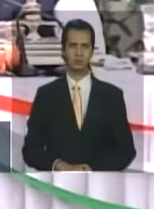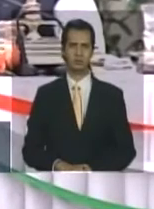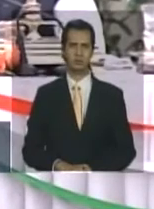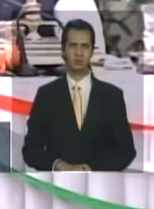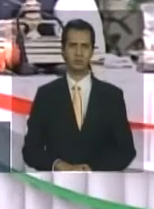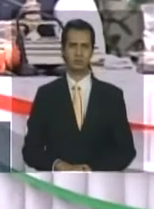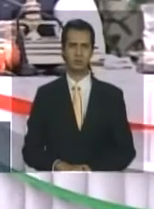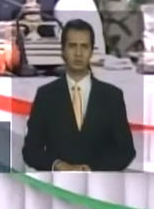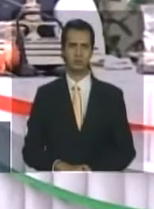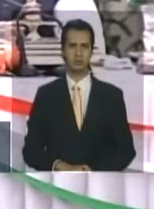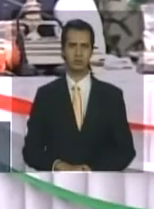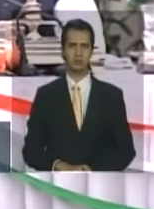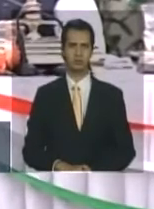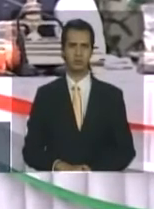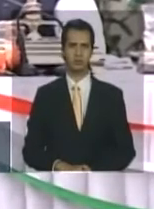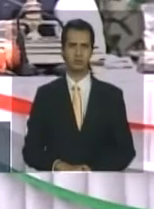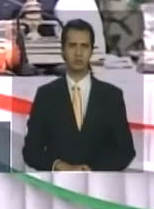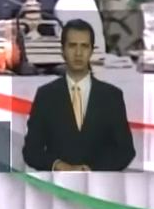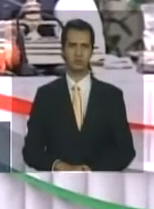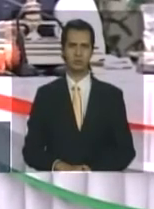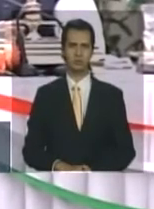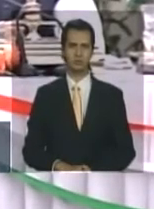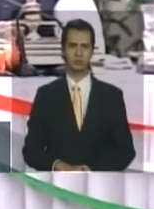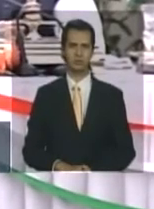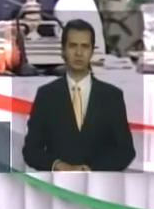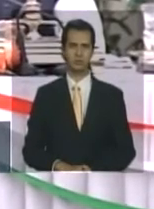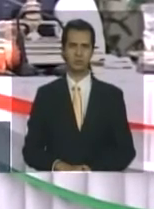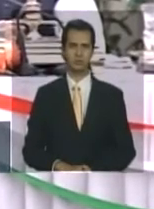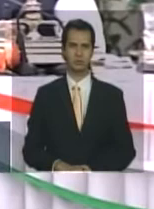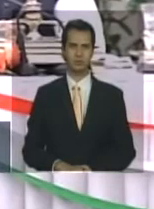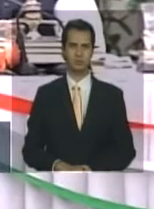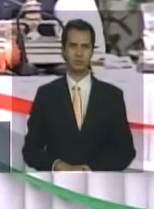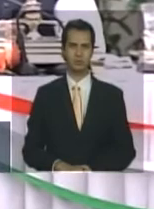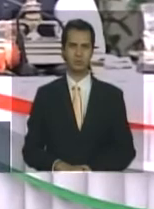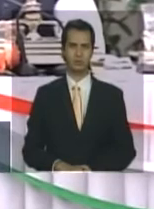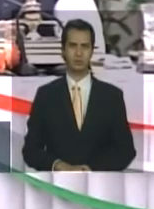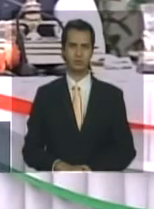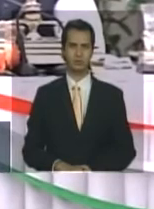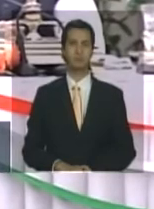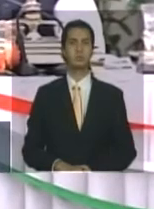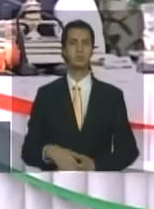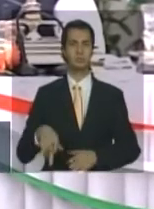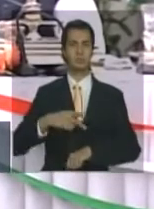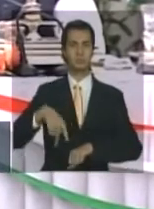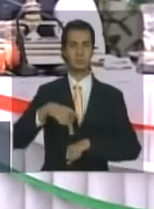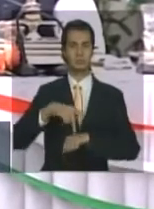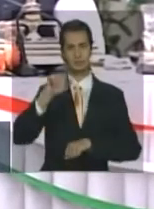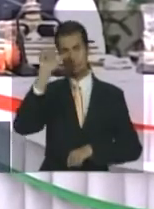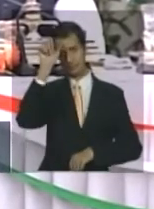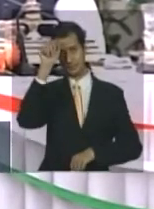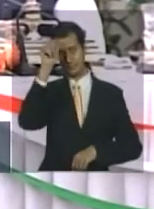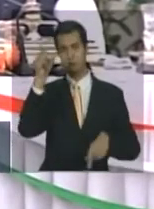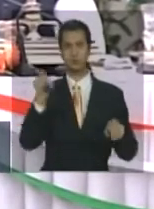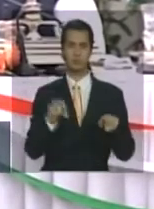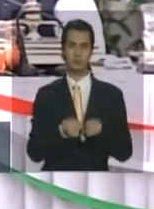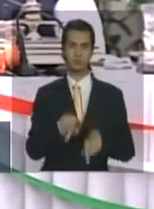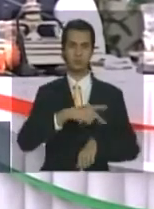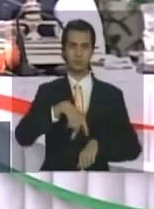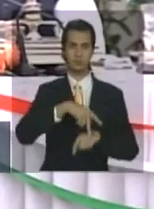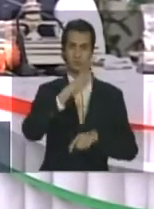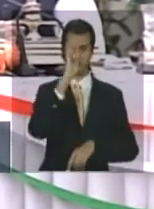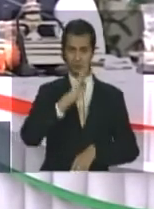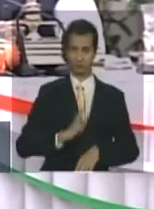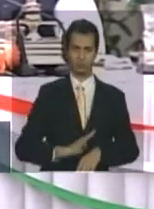strategic component. A ampla e rica parceria entre a Índia e o Brasil contribui